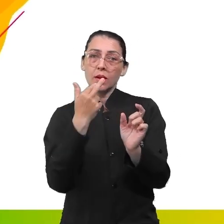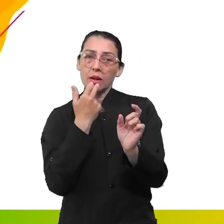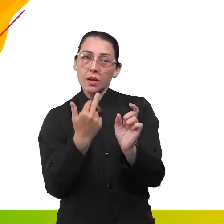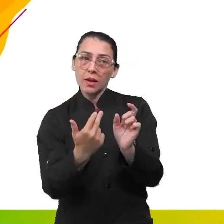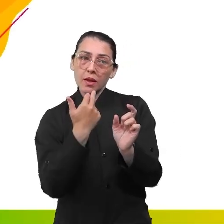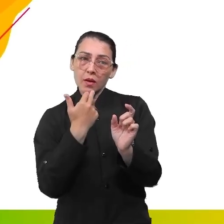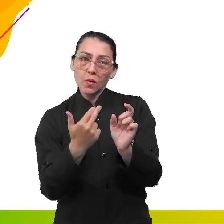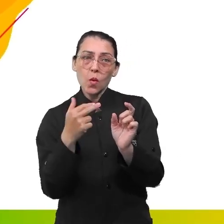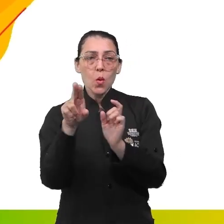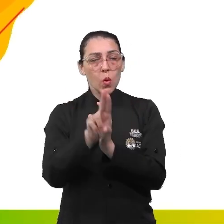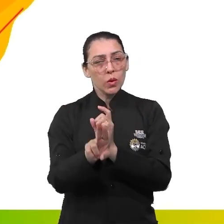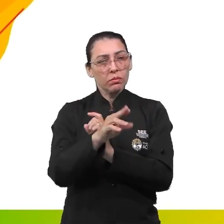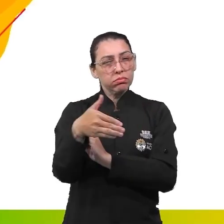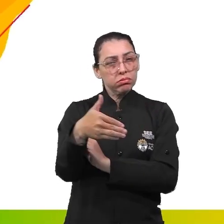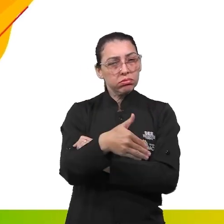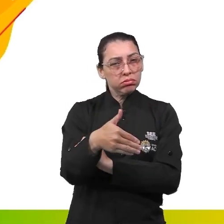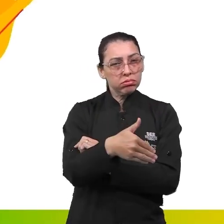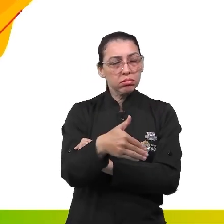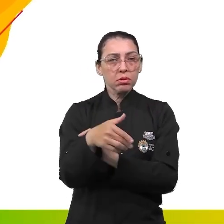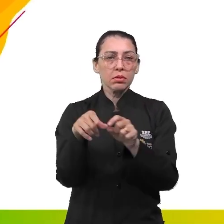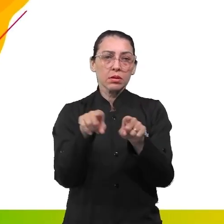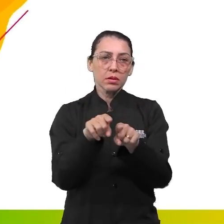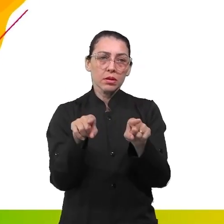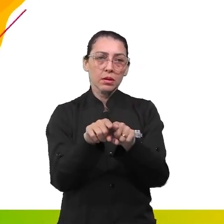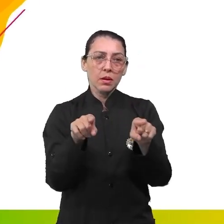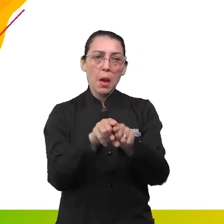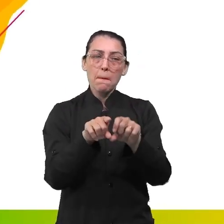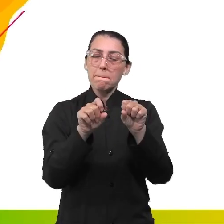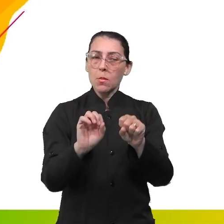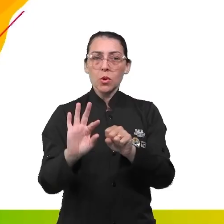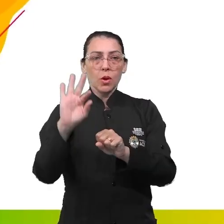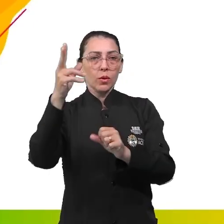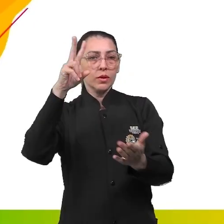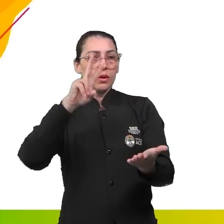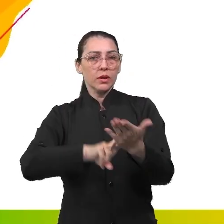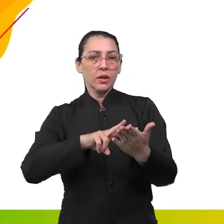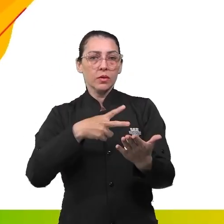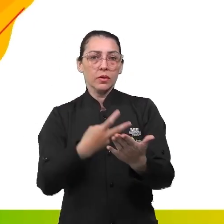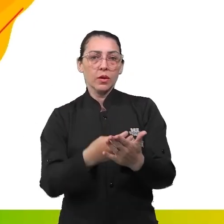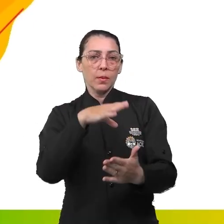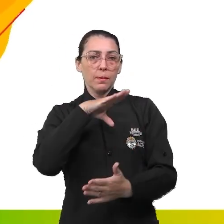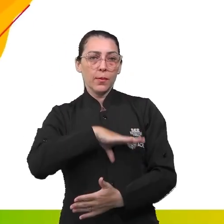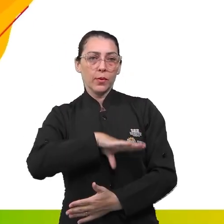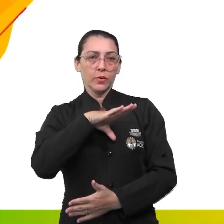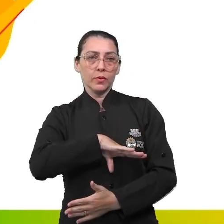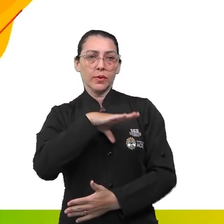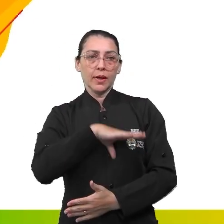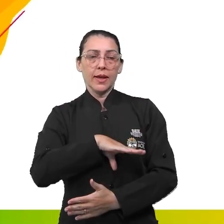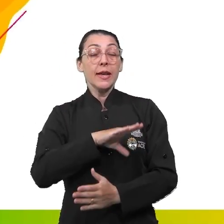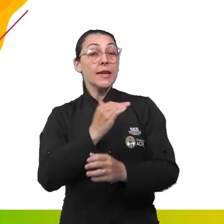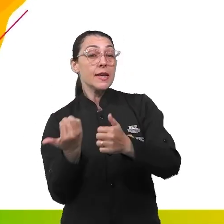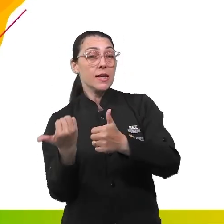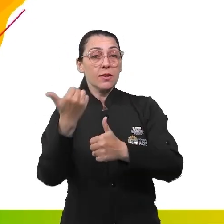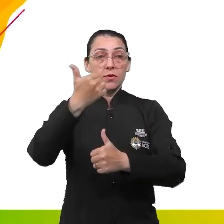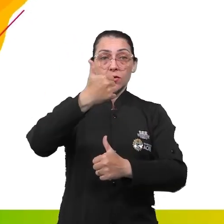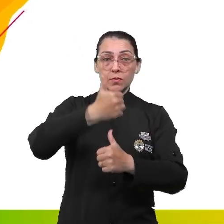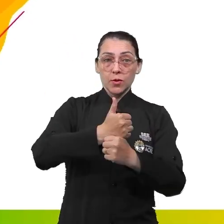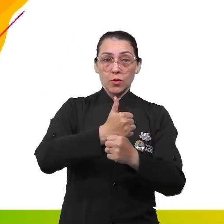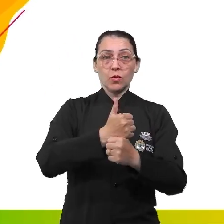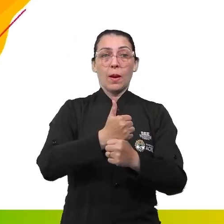idioma, nós também usamos com muita frequência e pode haver uma tradução em português